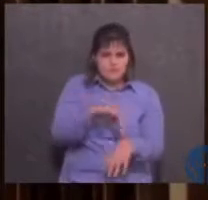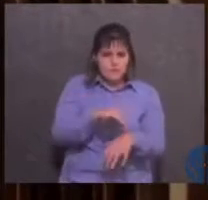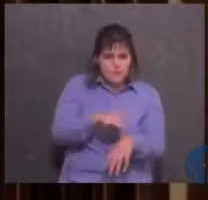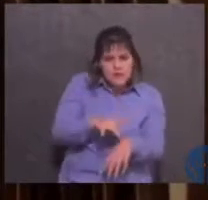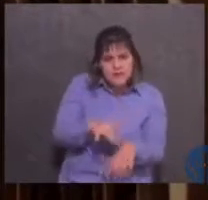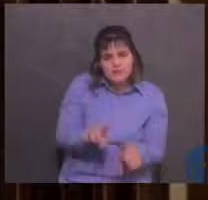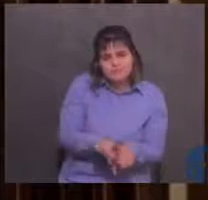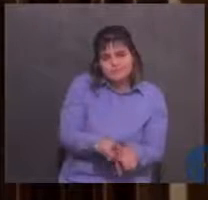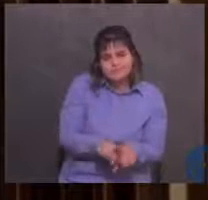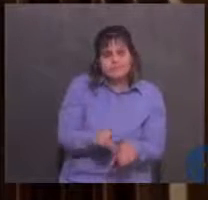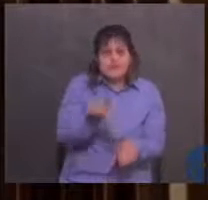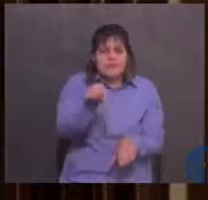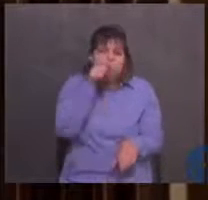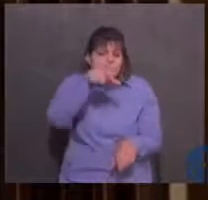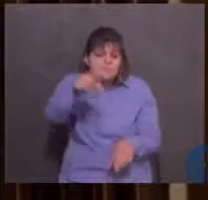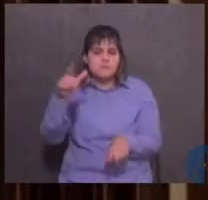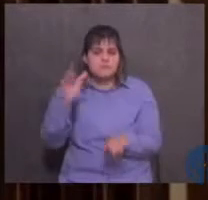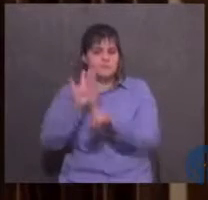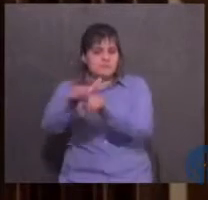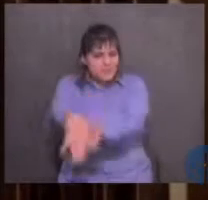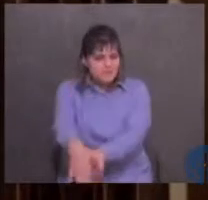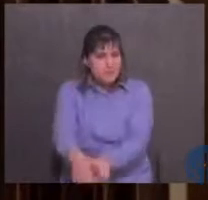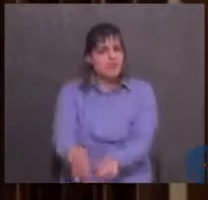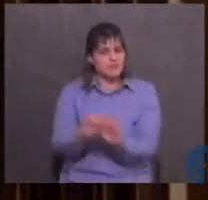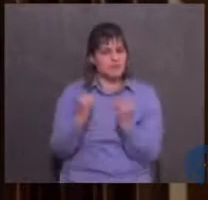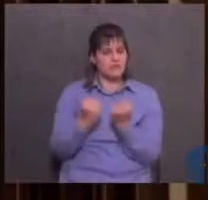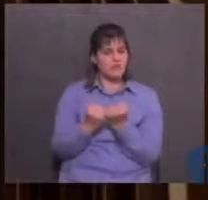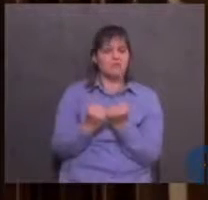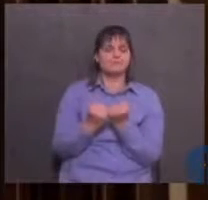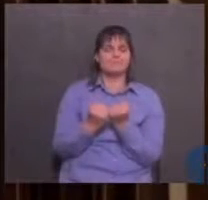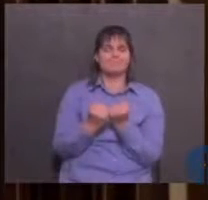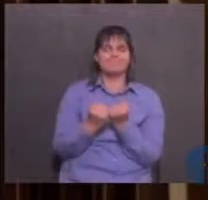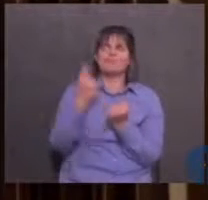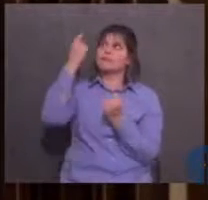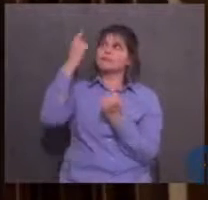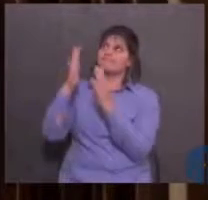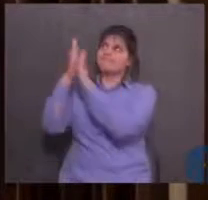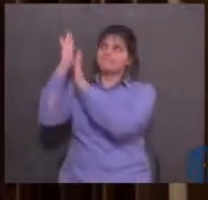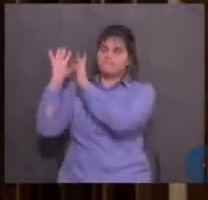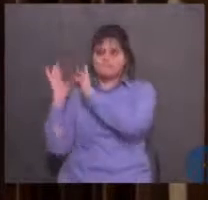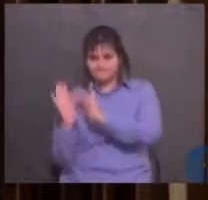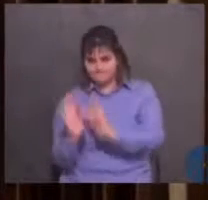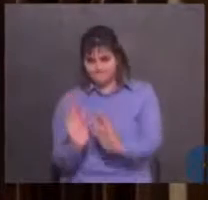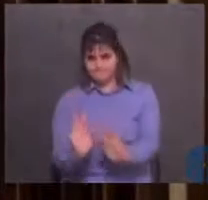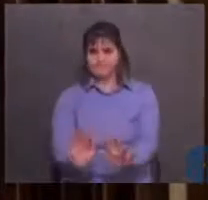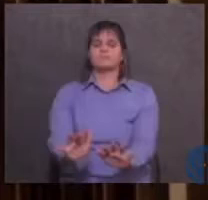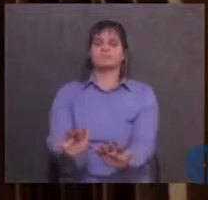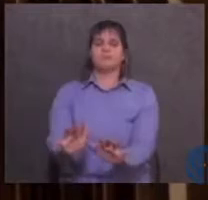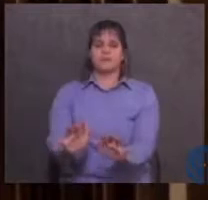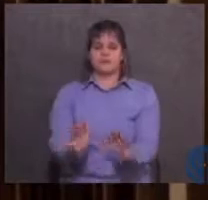objawiło się w nich zbawienne działanie Boga, który wywyższa pokornych. Oremus.